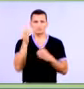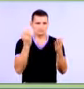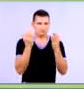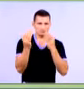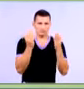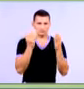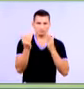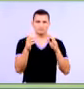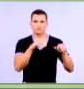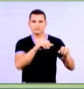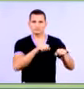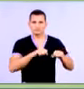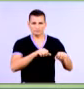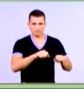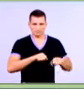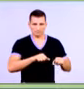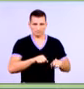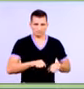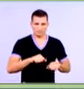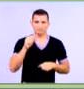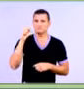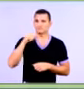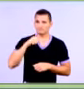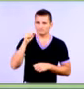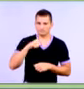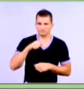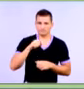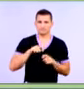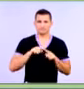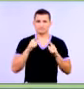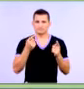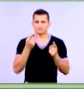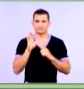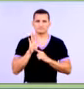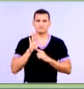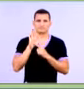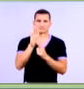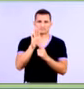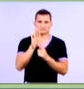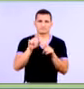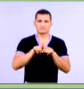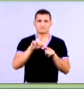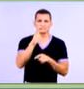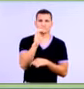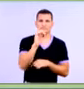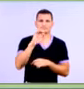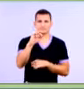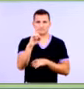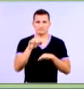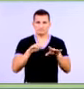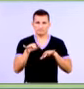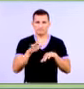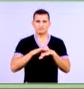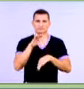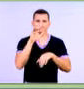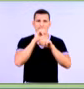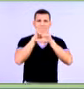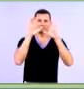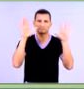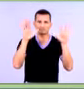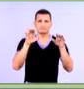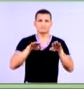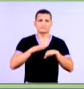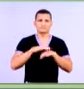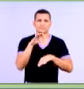gaveta? Sim, né? Mas a gente, tanto para representar como para codificar, eu acho que fica mais claro, mais